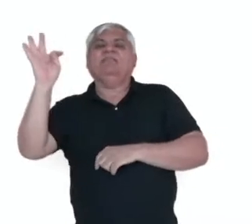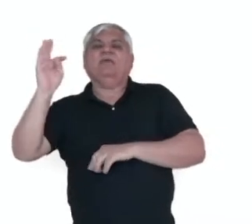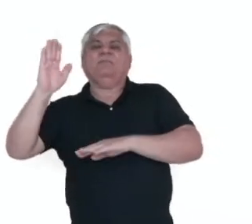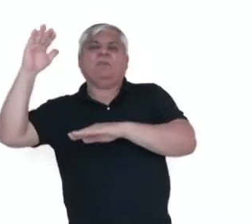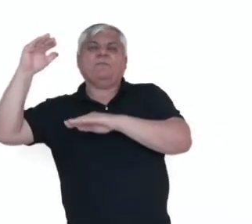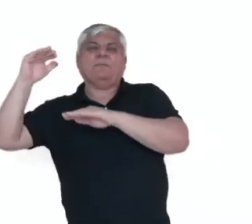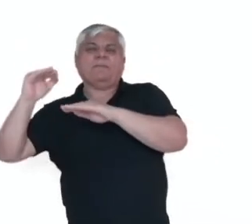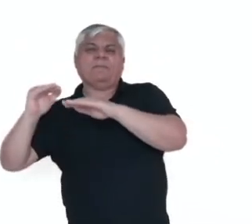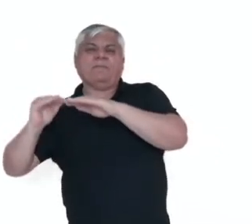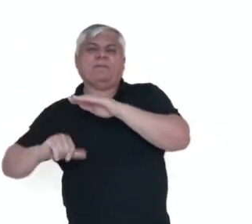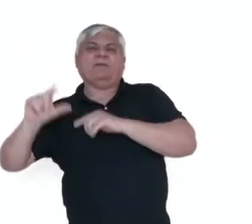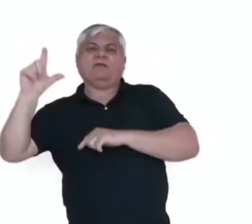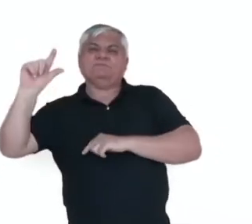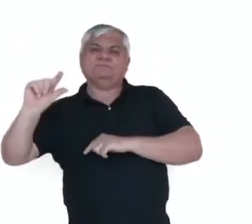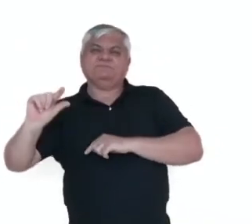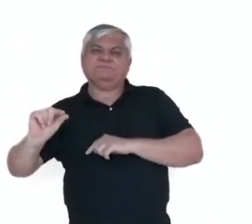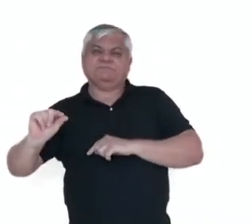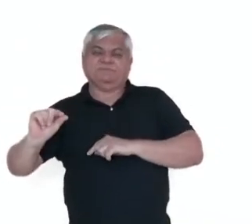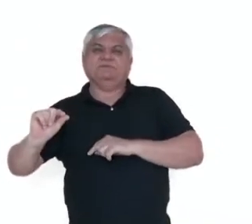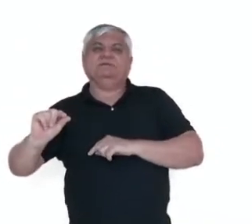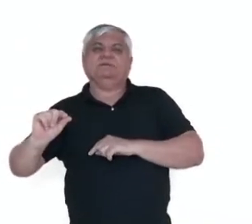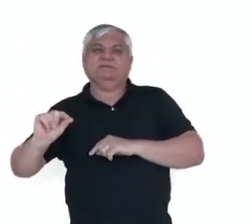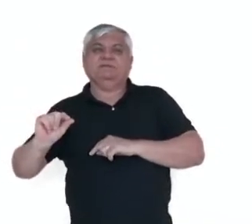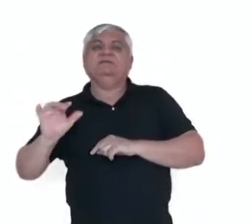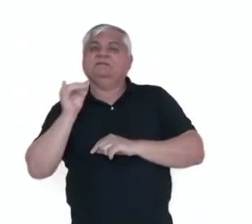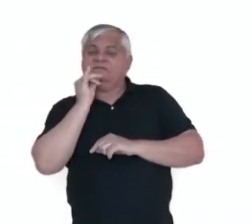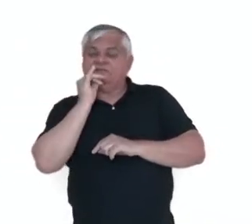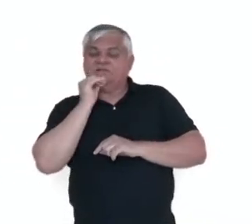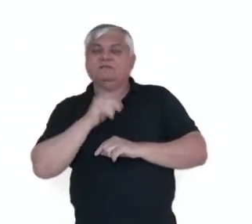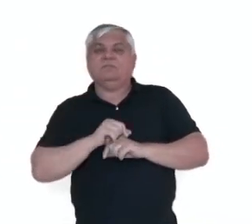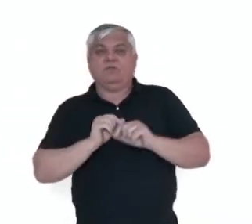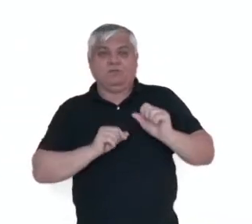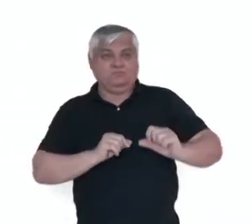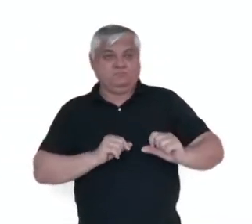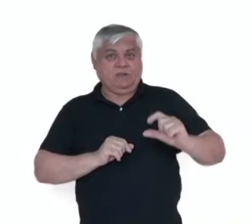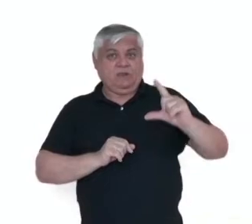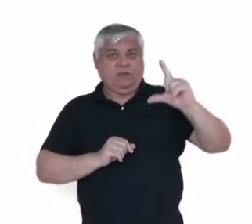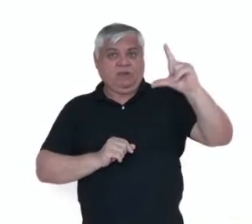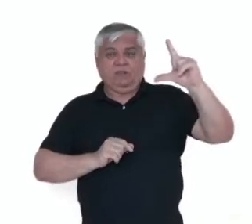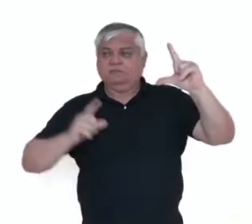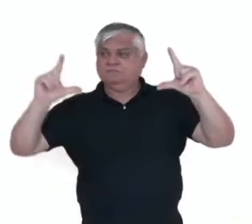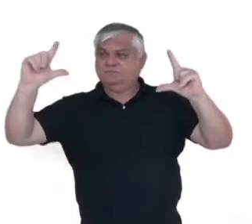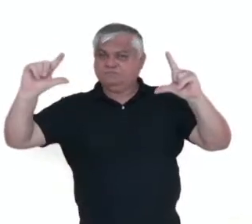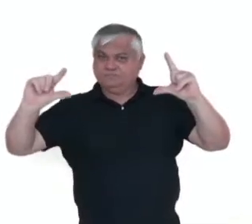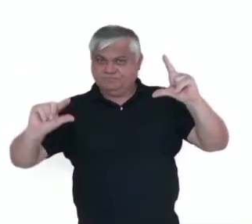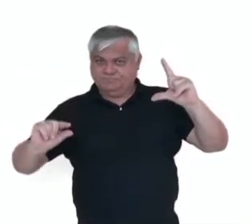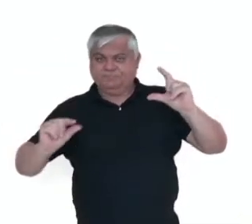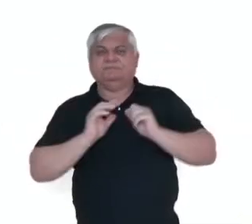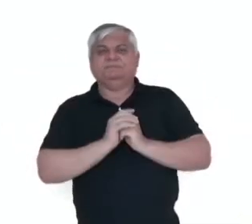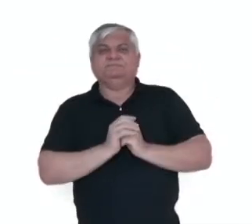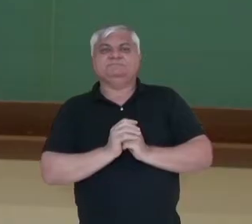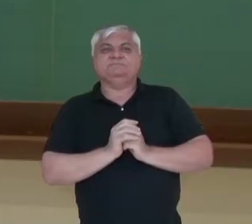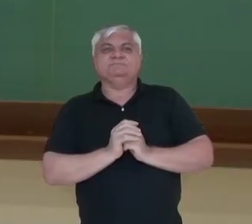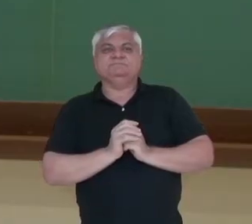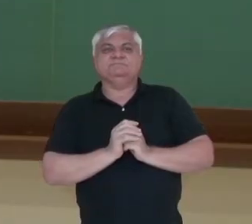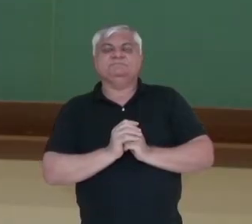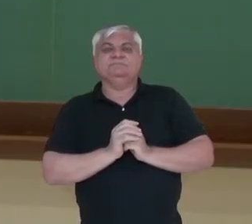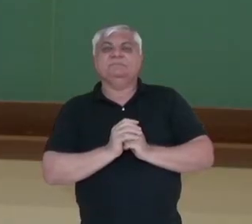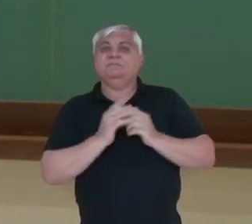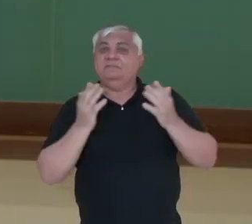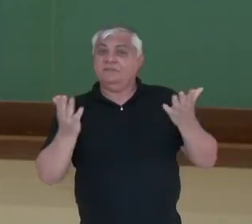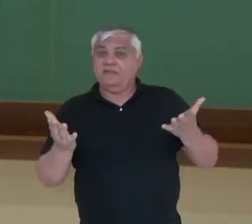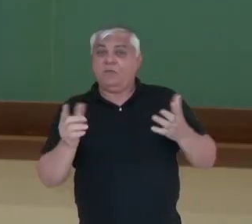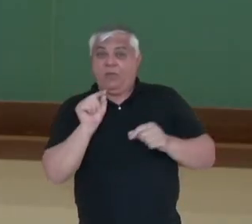diminui, que é o tempo, né? Elas diminuem proporcionalmente, ok? Então, dizemos,